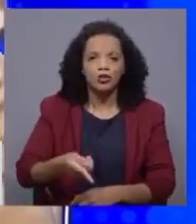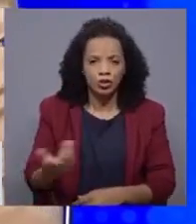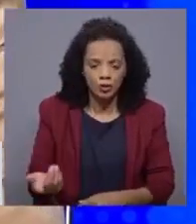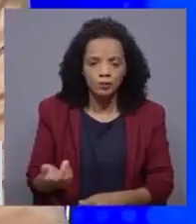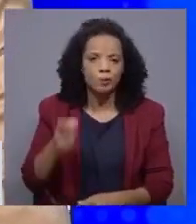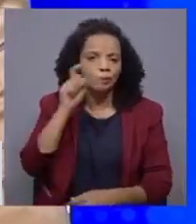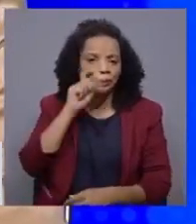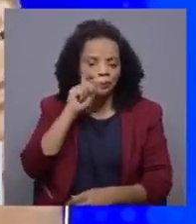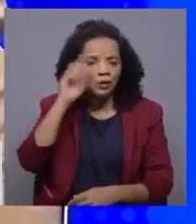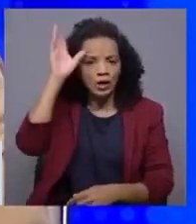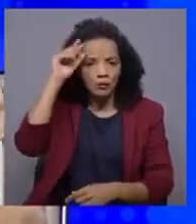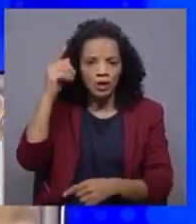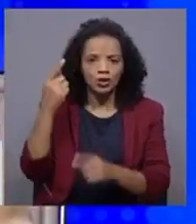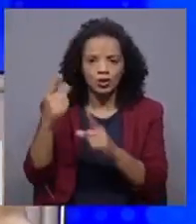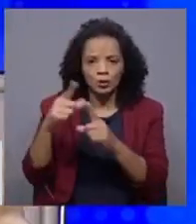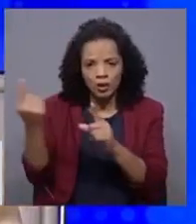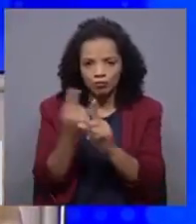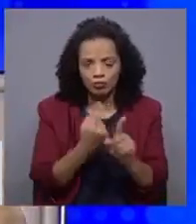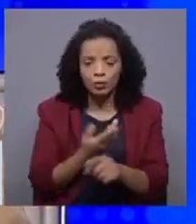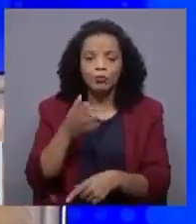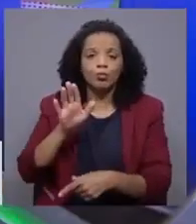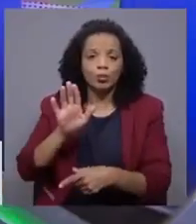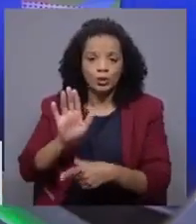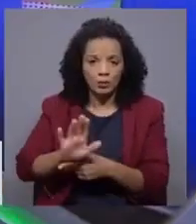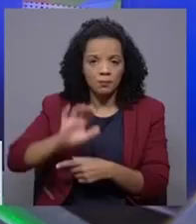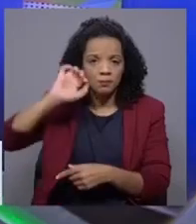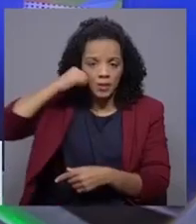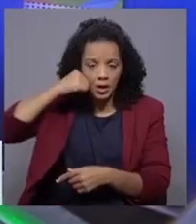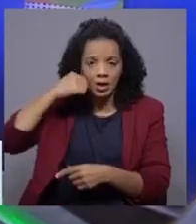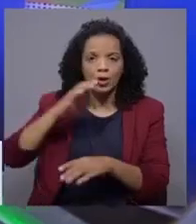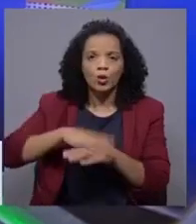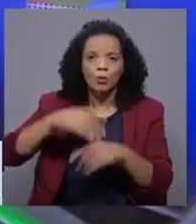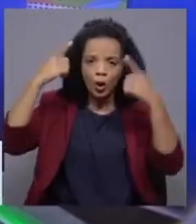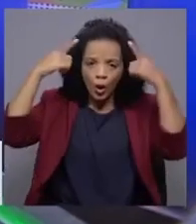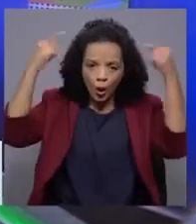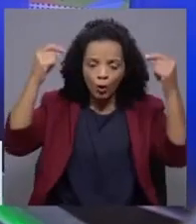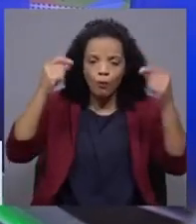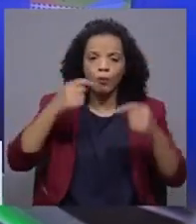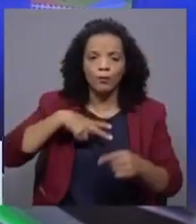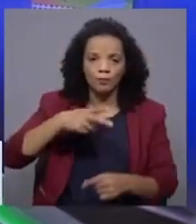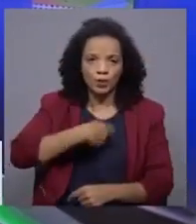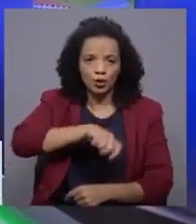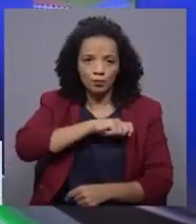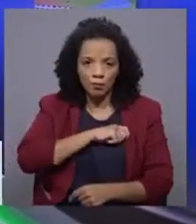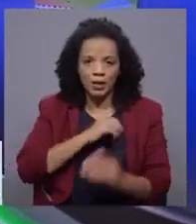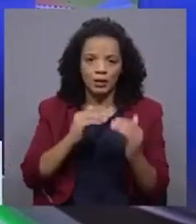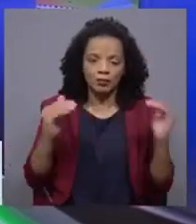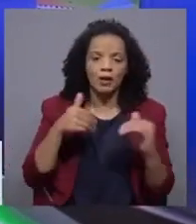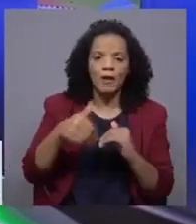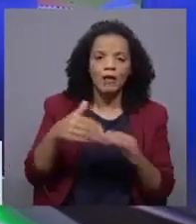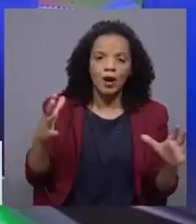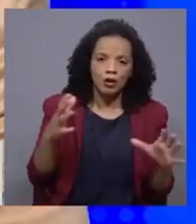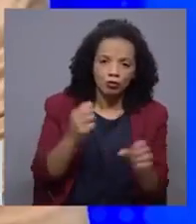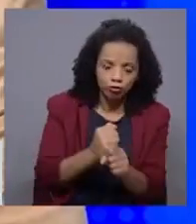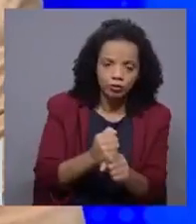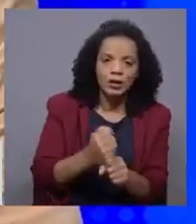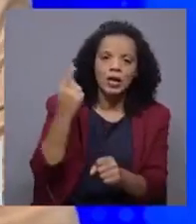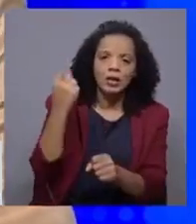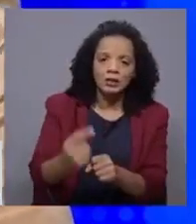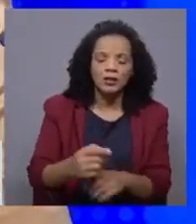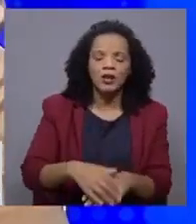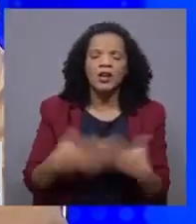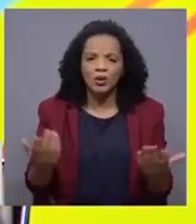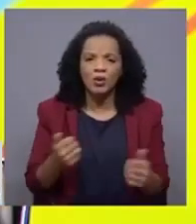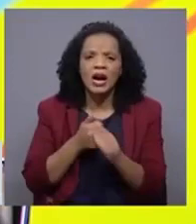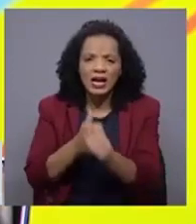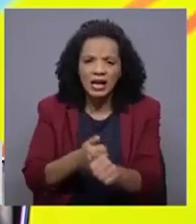para proteger as espécies. Por exemplo, os danos causados pelo lobo ibérico, que é de facto uma espécie em vias de extinção e que tanto devia ser preservado. Portanto, não vê utilidade